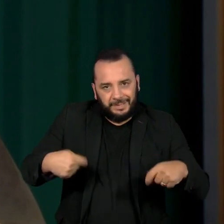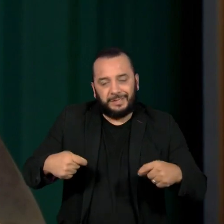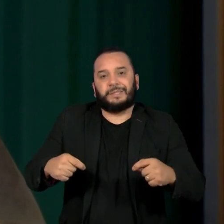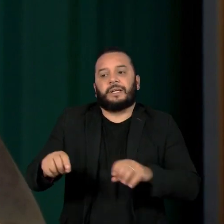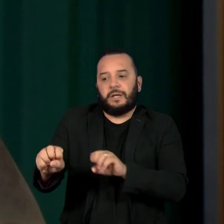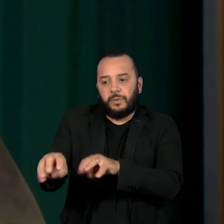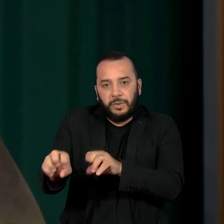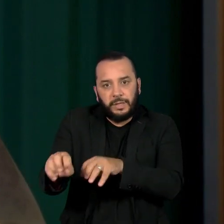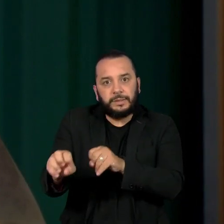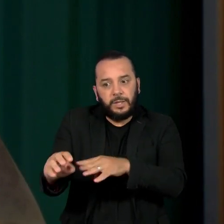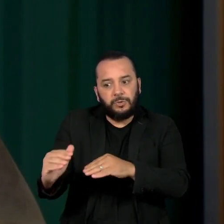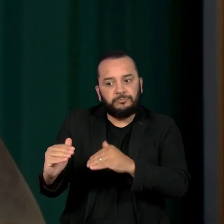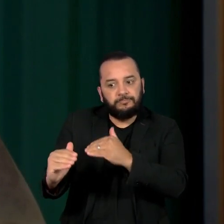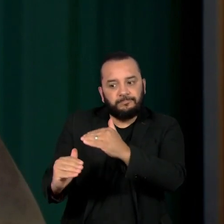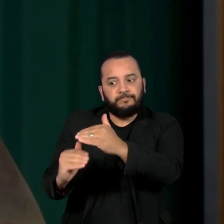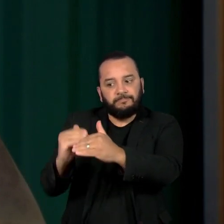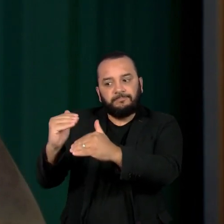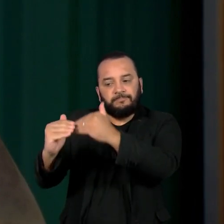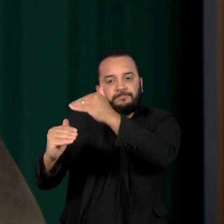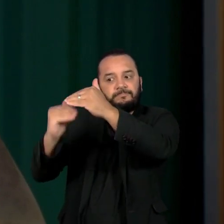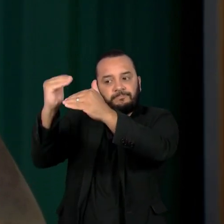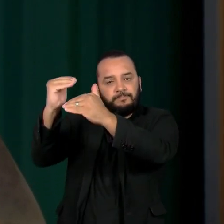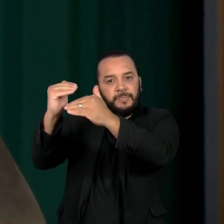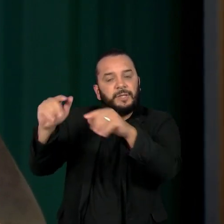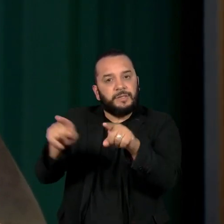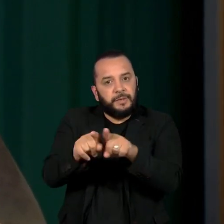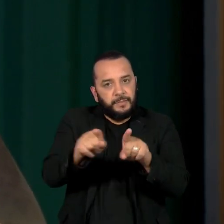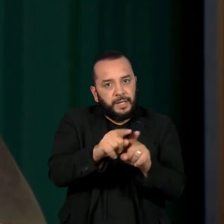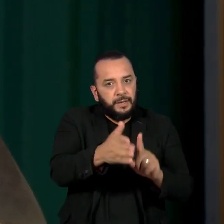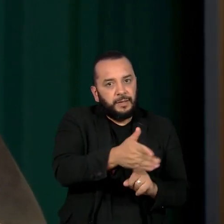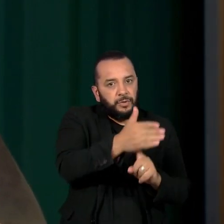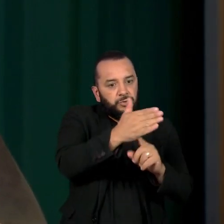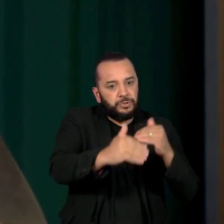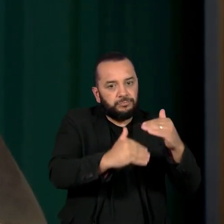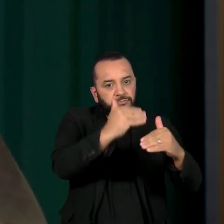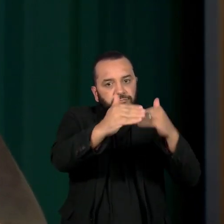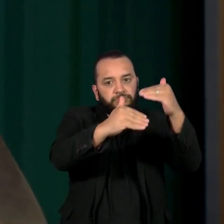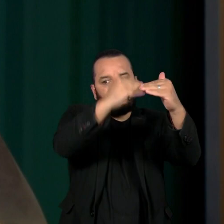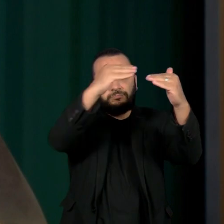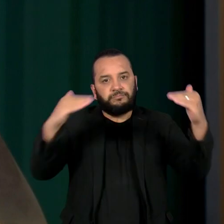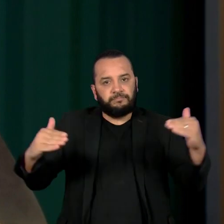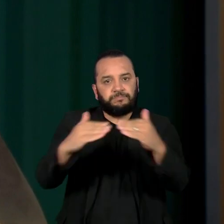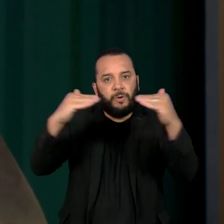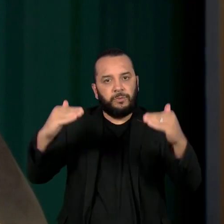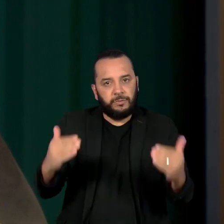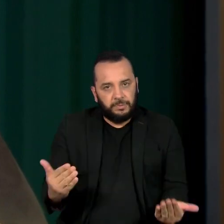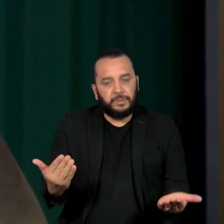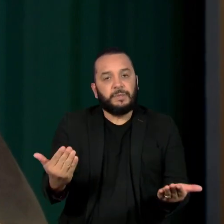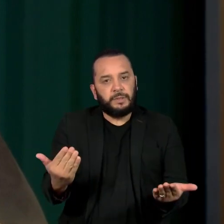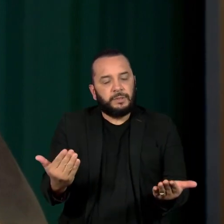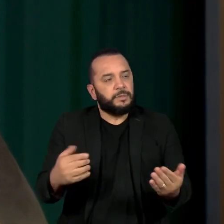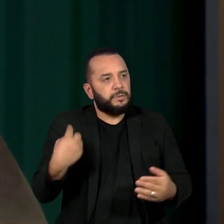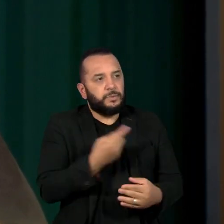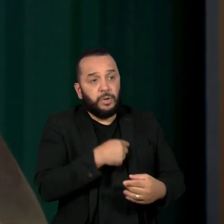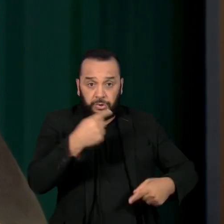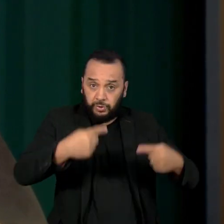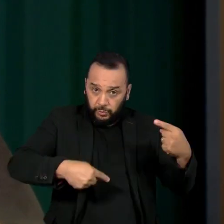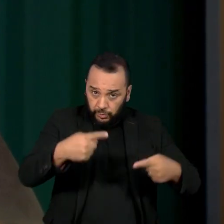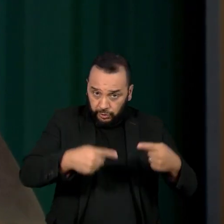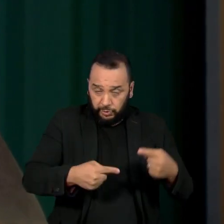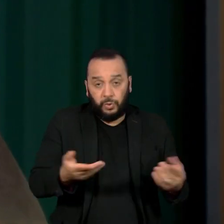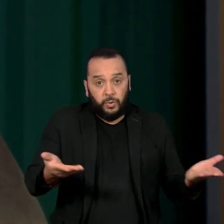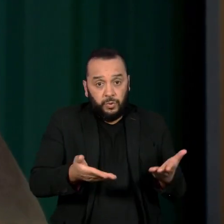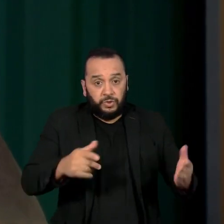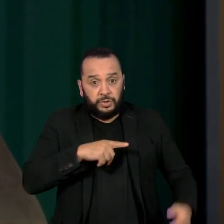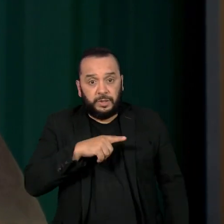educação esteja acompanhando a evolução das tecnologias. Para discutirmos sobre isso, eu estou recebendo aqui a